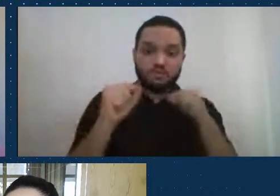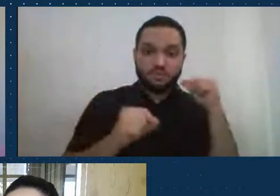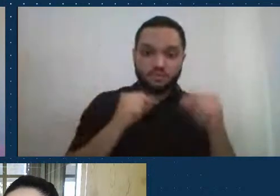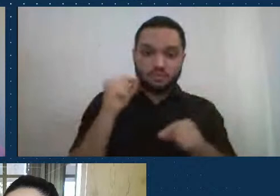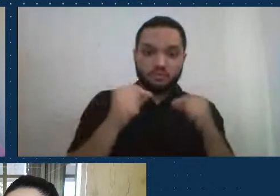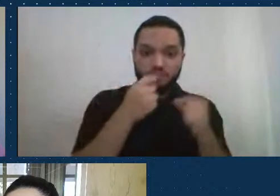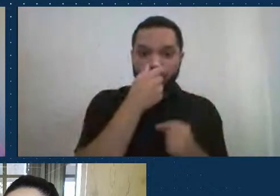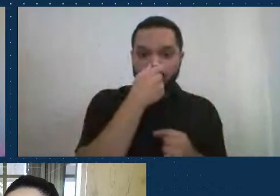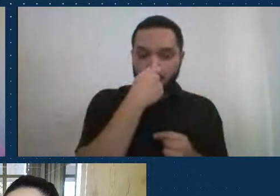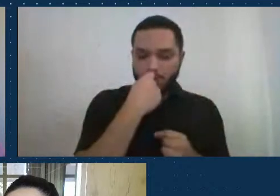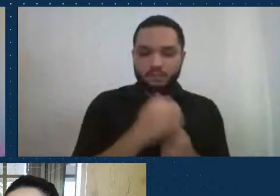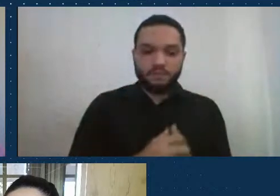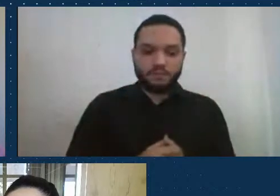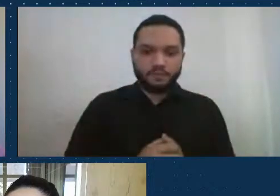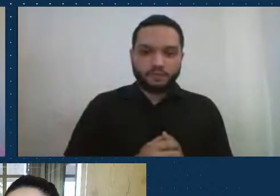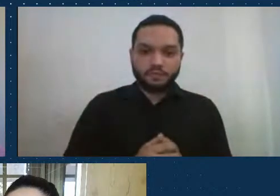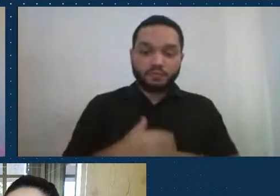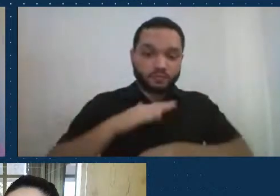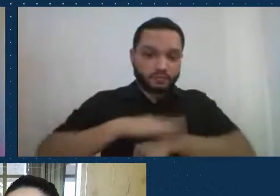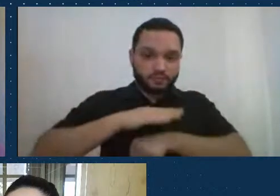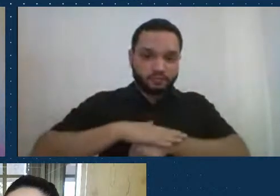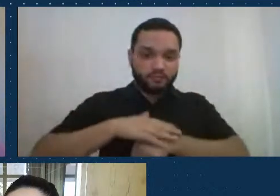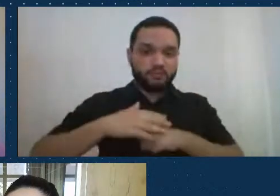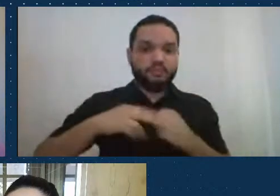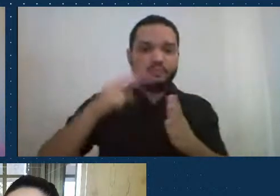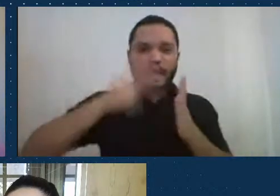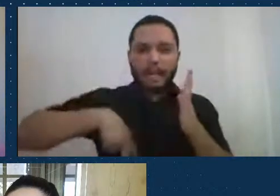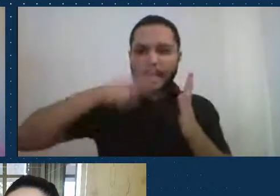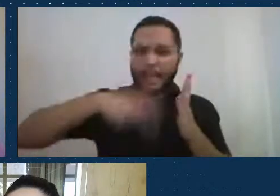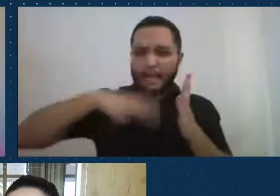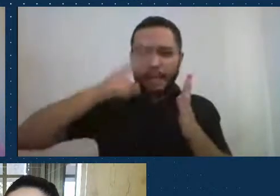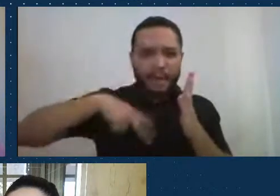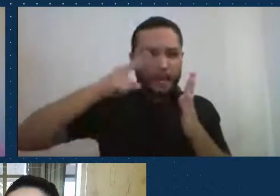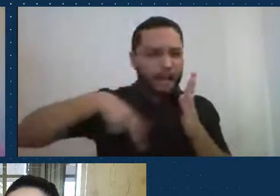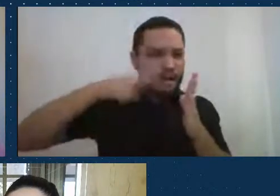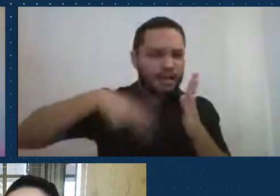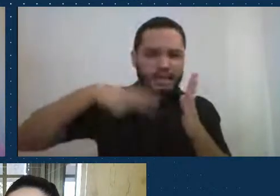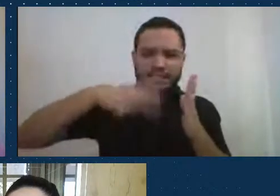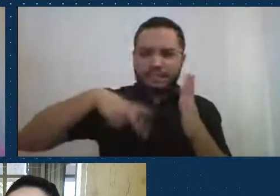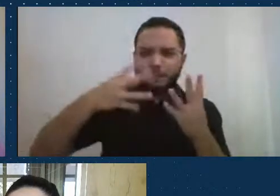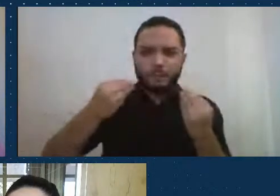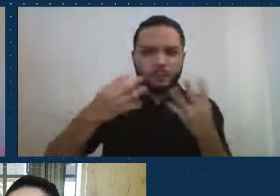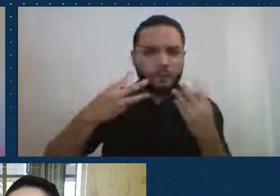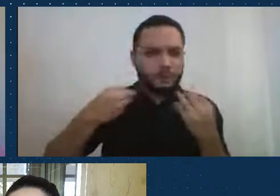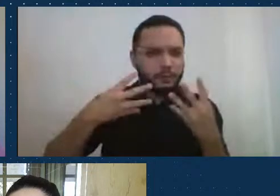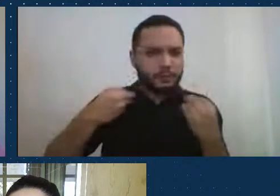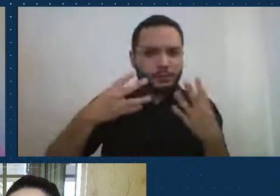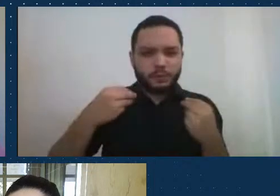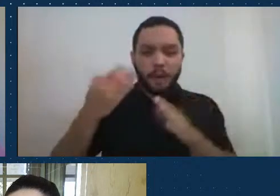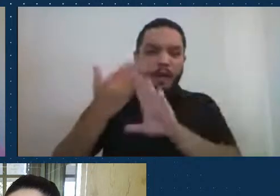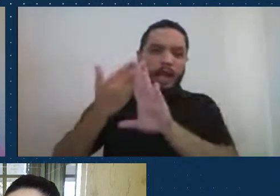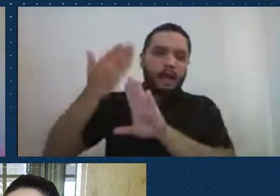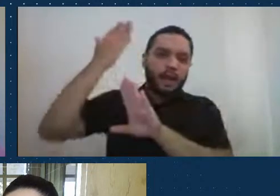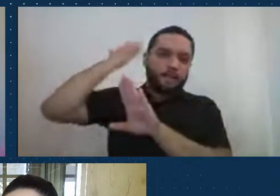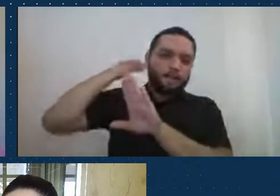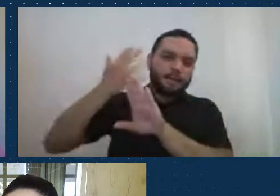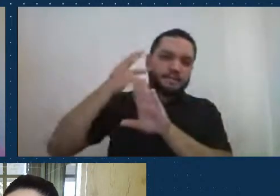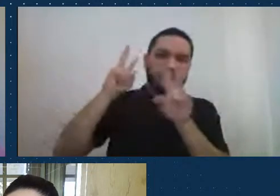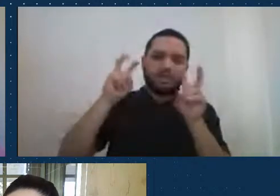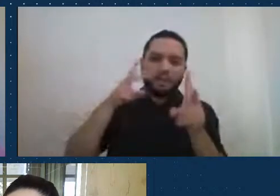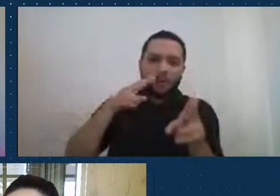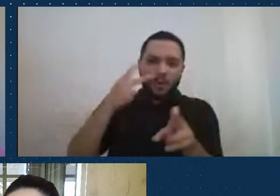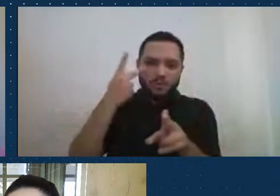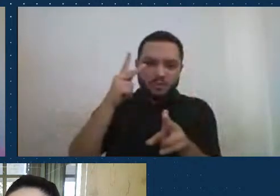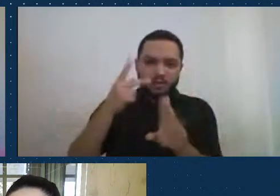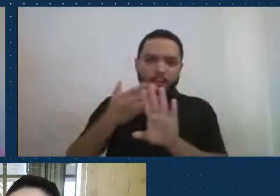sua disponibilidade de tempo, ler o máximo que você puder do que já foi publicado sobre aquele tema,